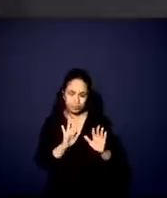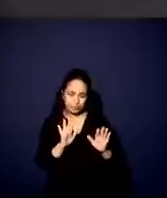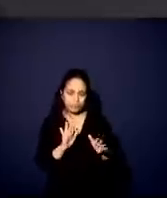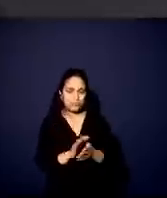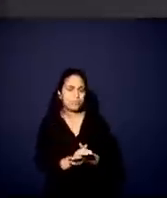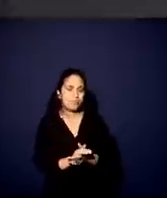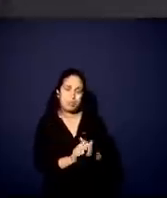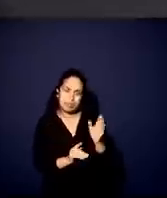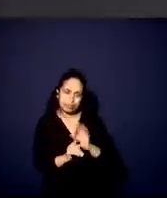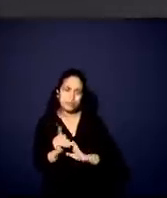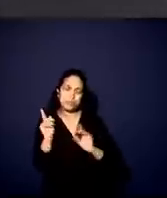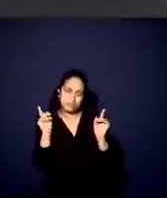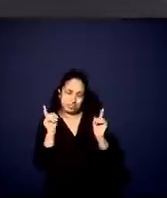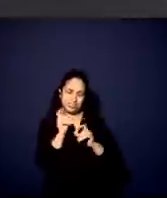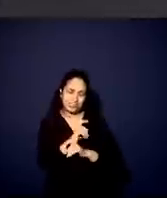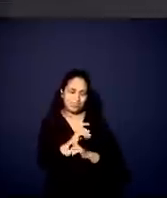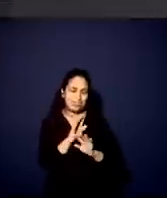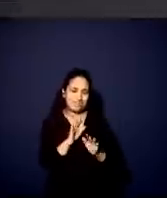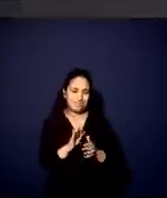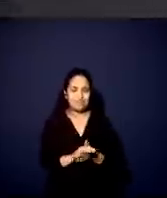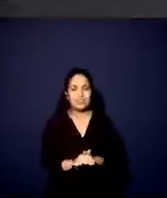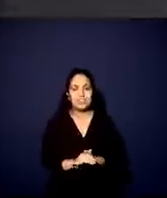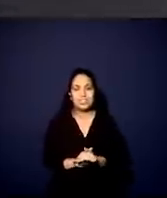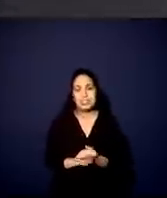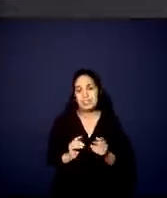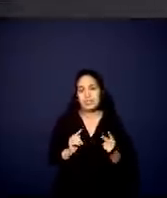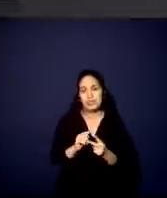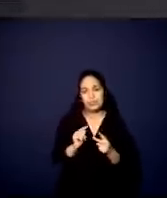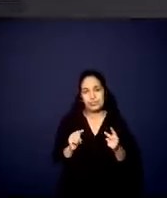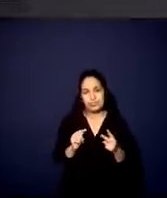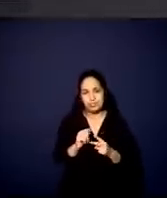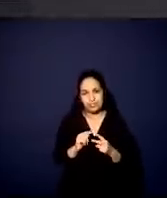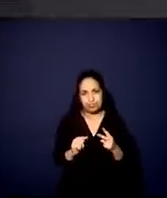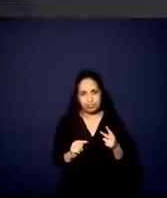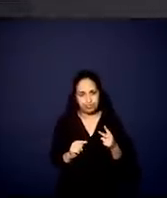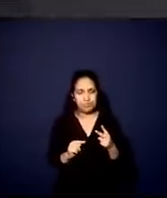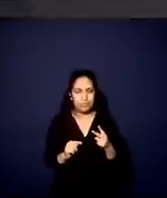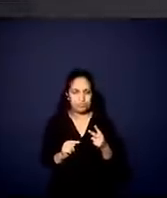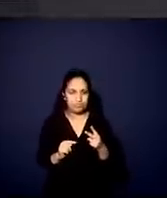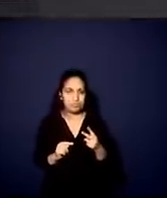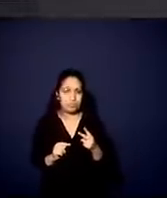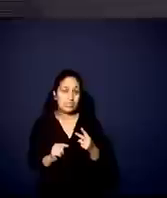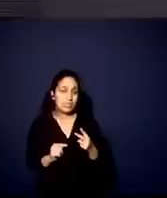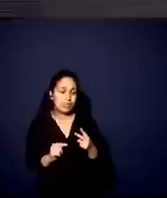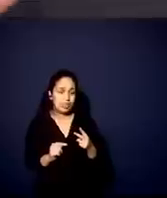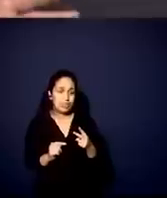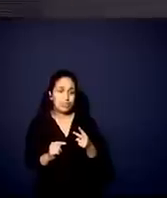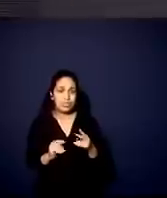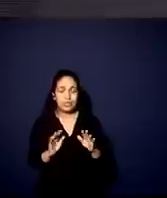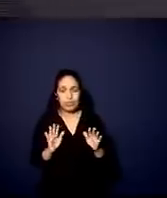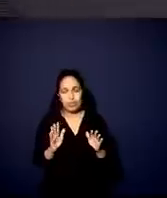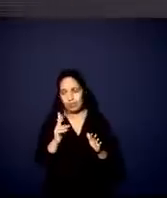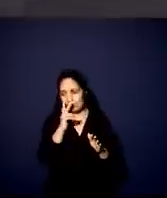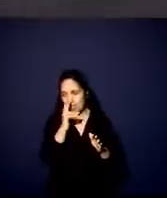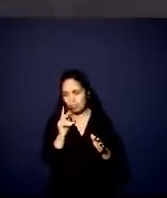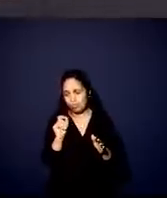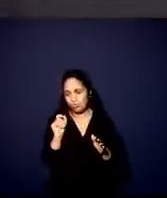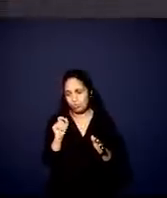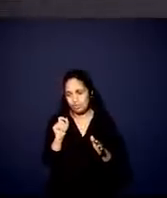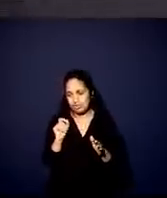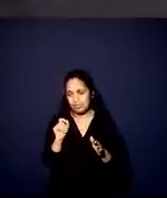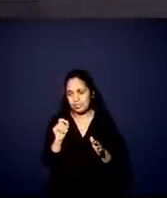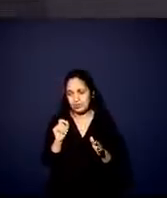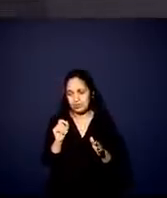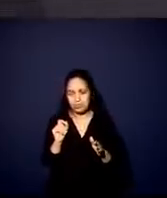é a pergunta difícil eu acho que tem dois componentes aqui se a gente aprender o que acho que uma maneira de dizer